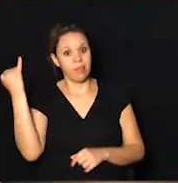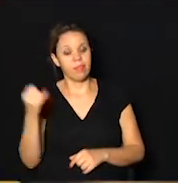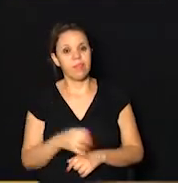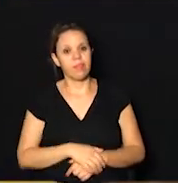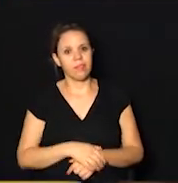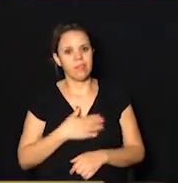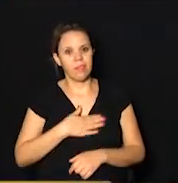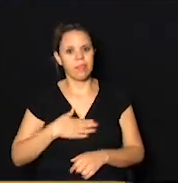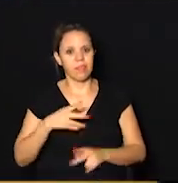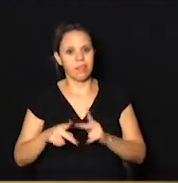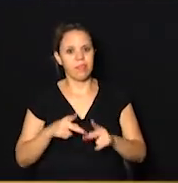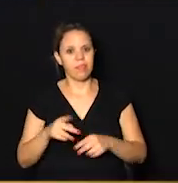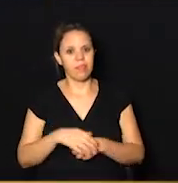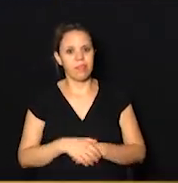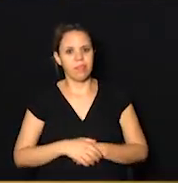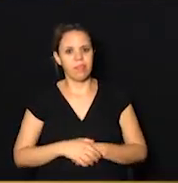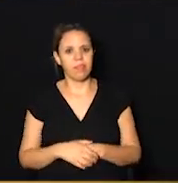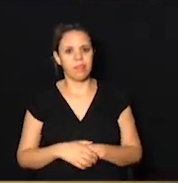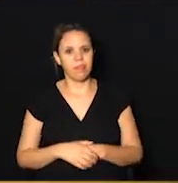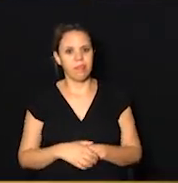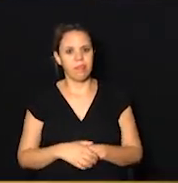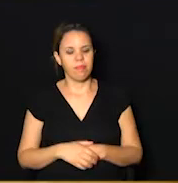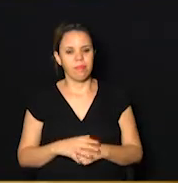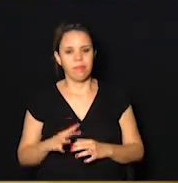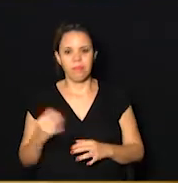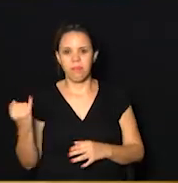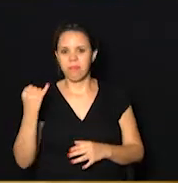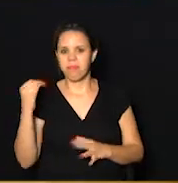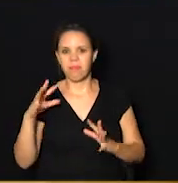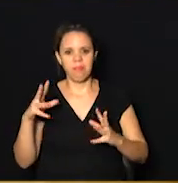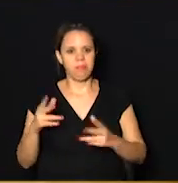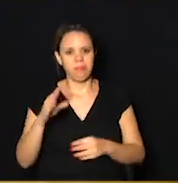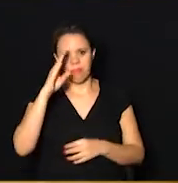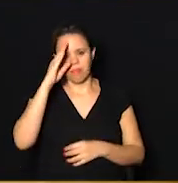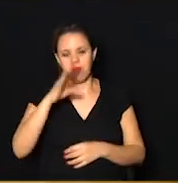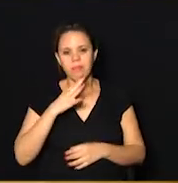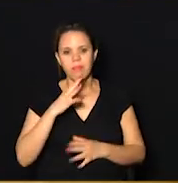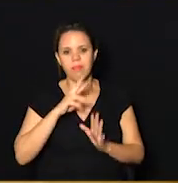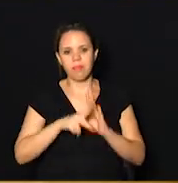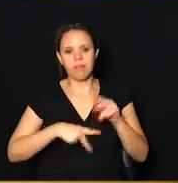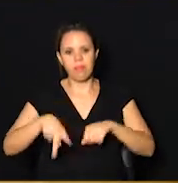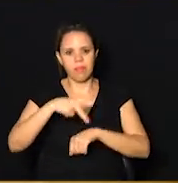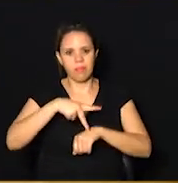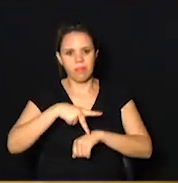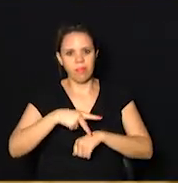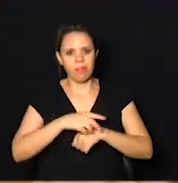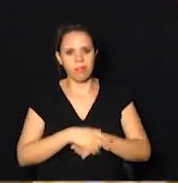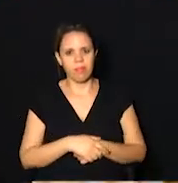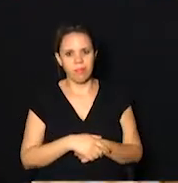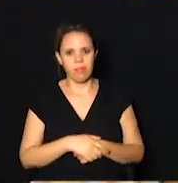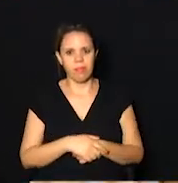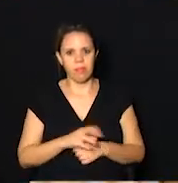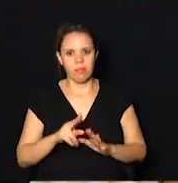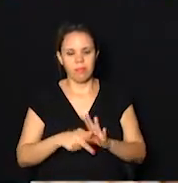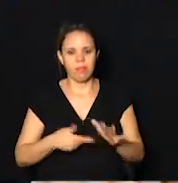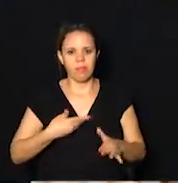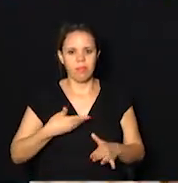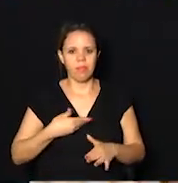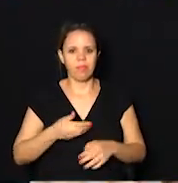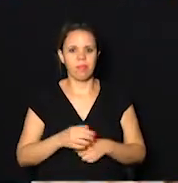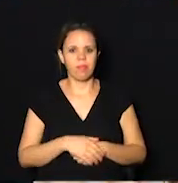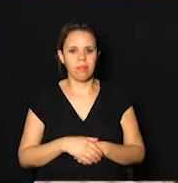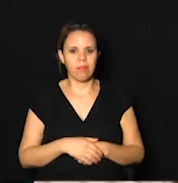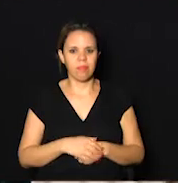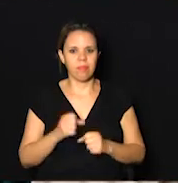importante o bem estar desses atletas é tudo né e onde eu pude conhecer vários países é conhecer vários